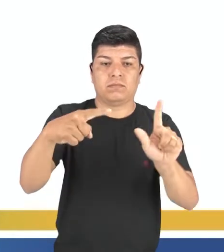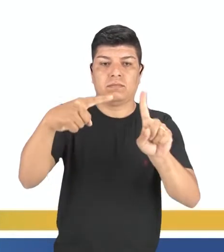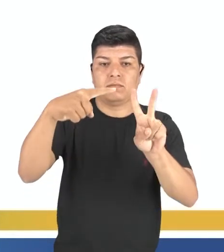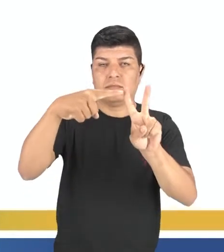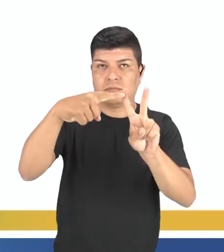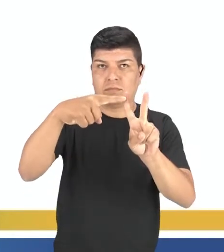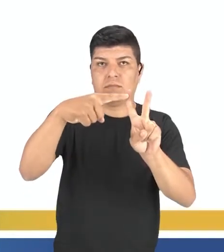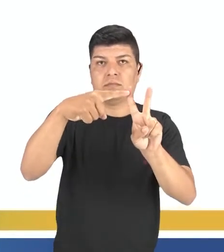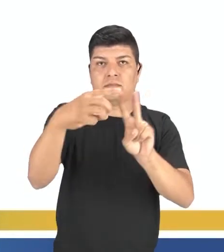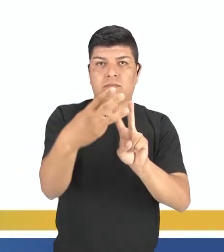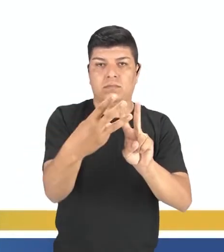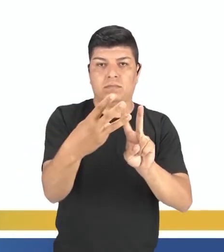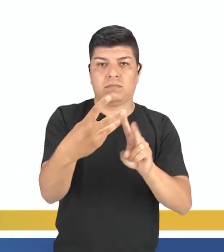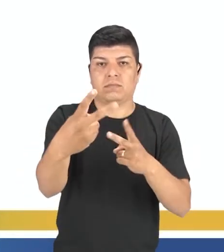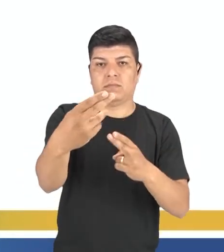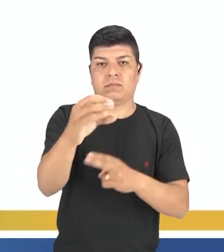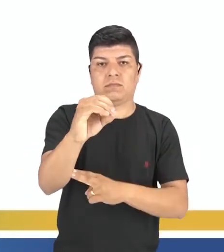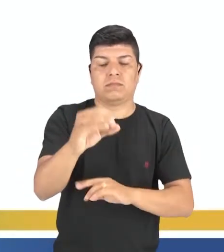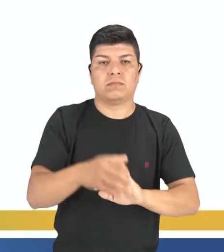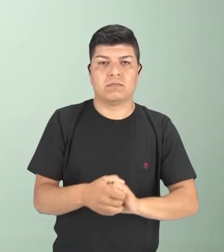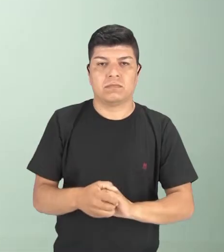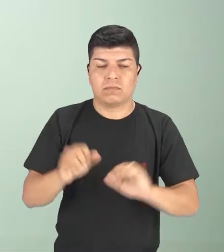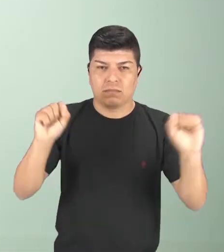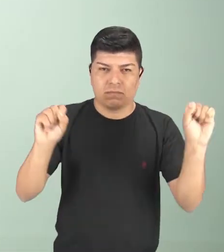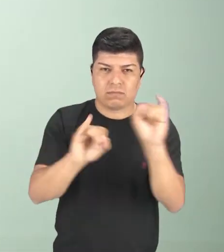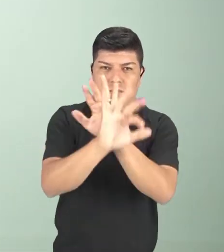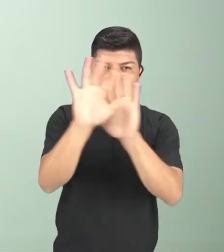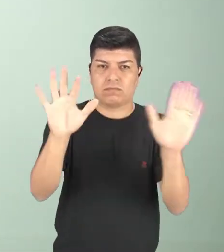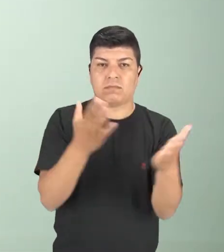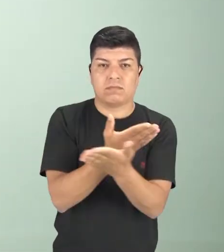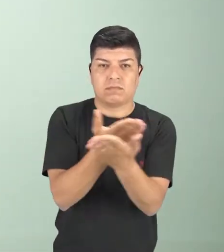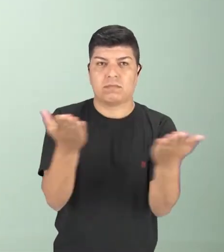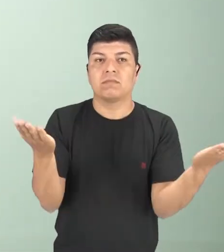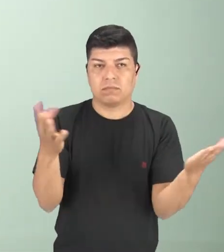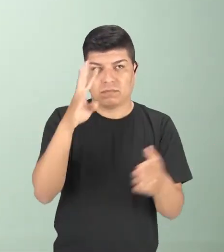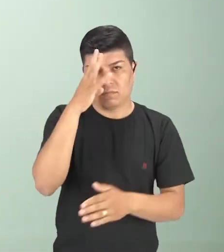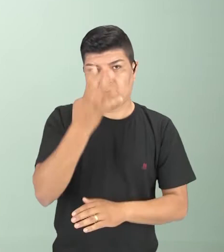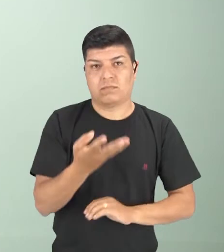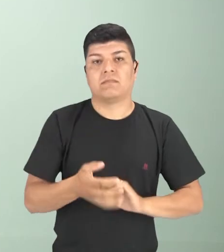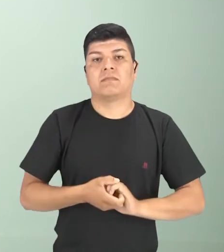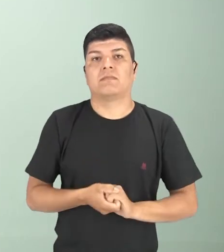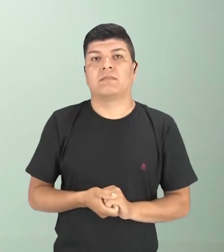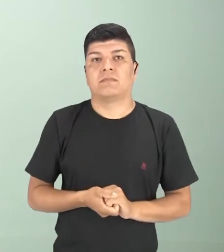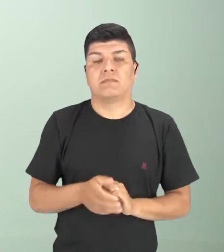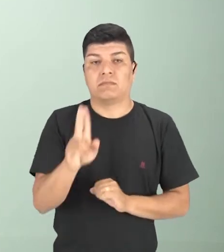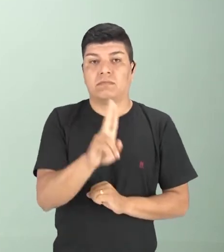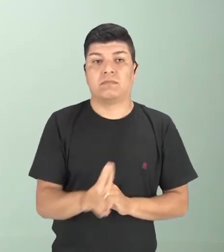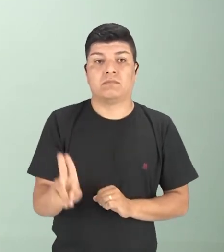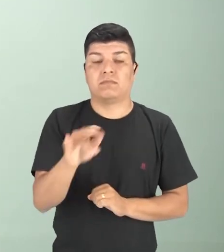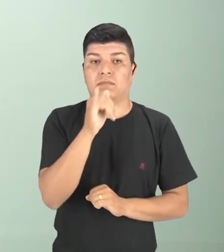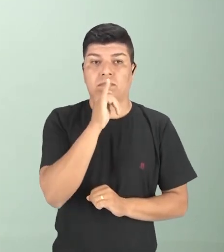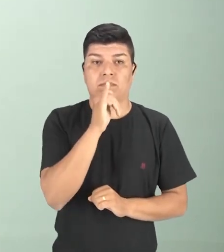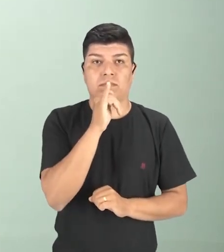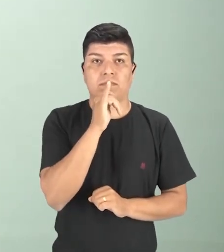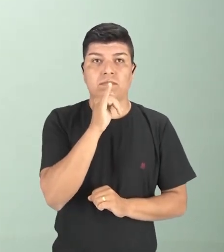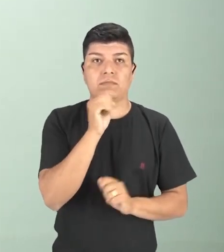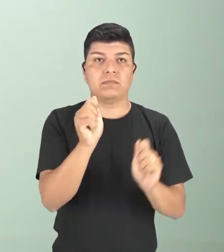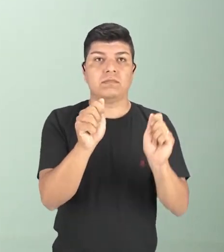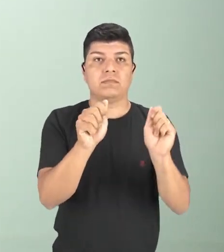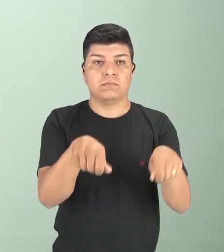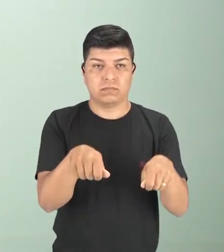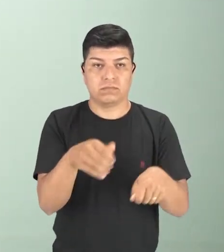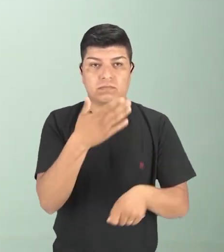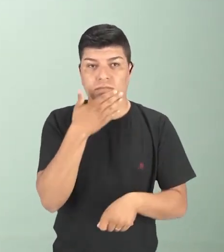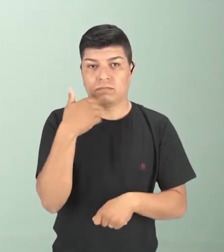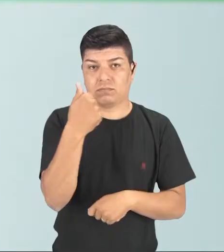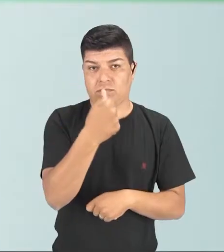zero. Então, para deixar mais claro para você, inclusive com a resolução, vamos trabalhar um exemplo para que você possa se